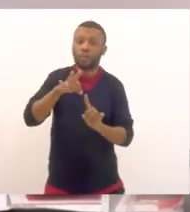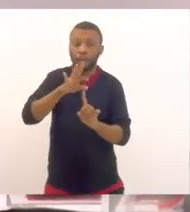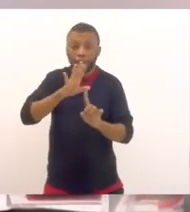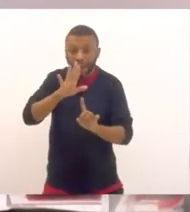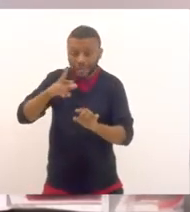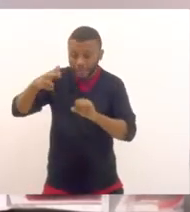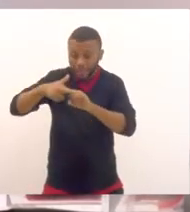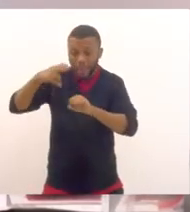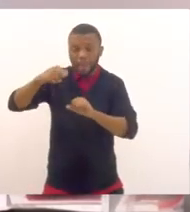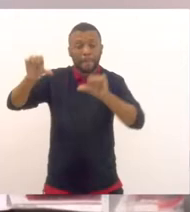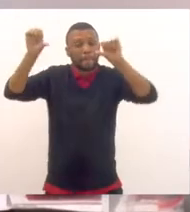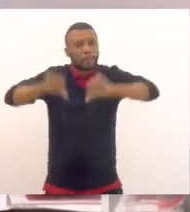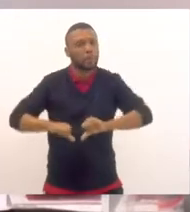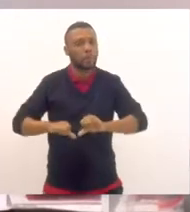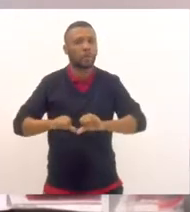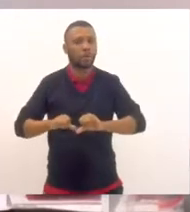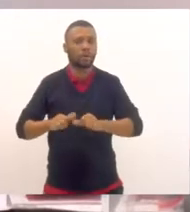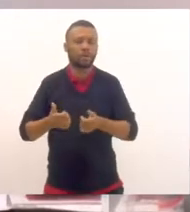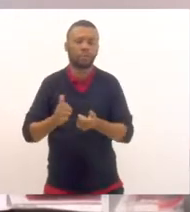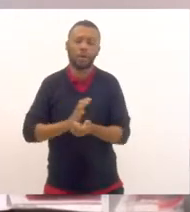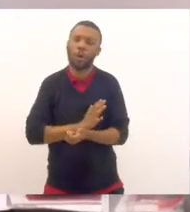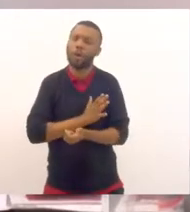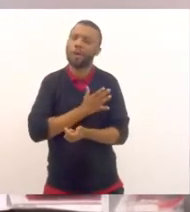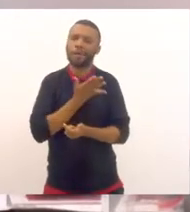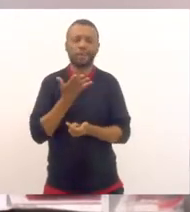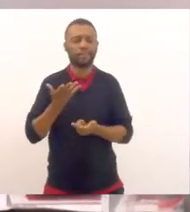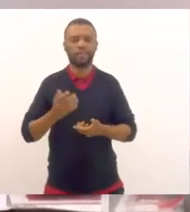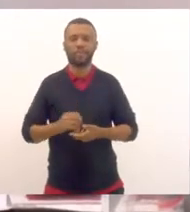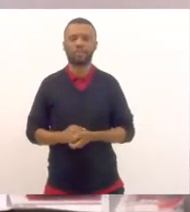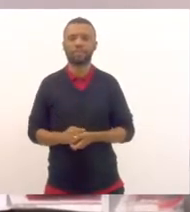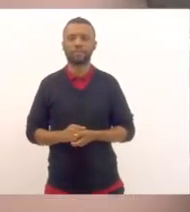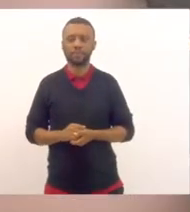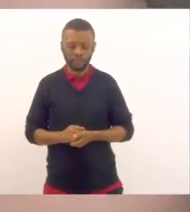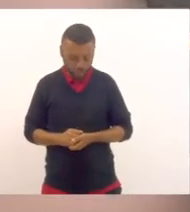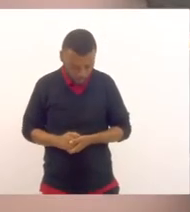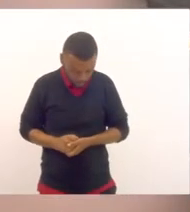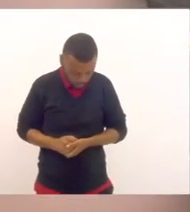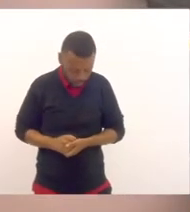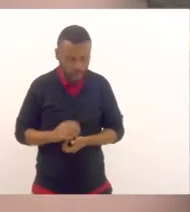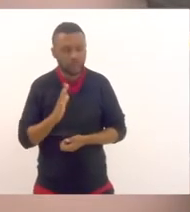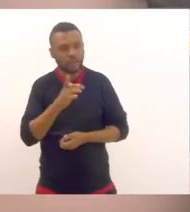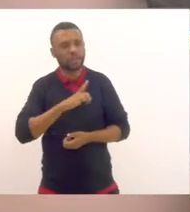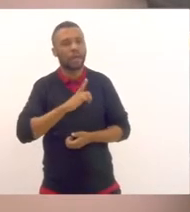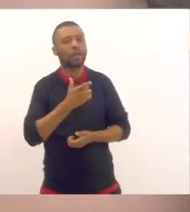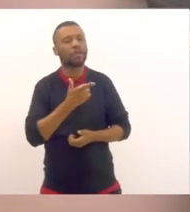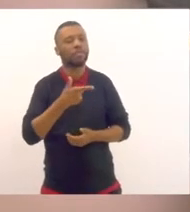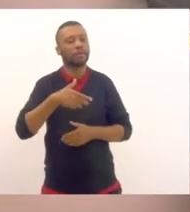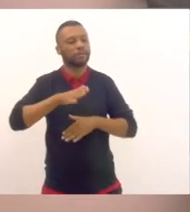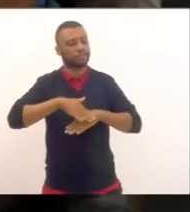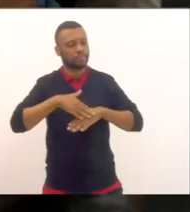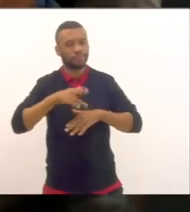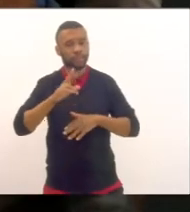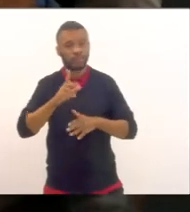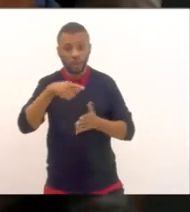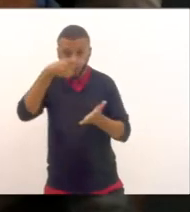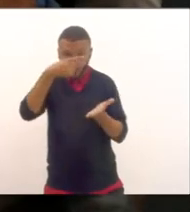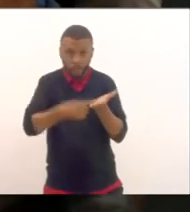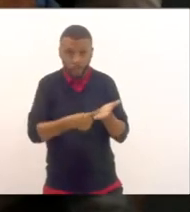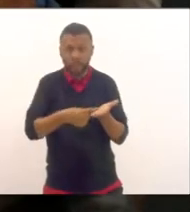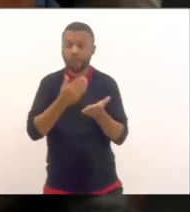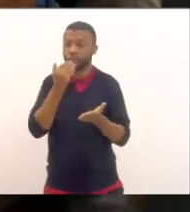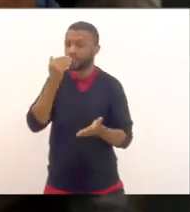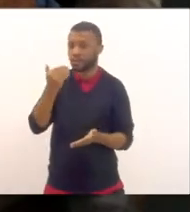de Belford Roxo realmente a situação é de enorme precarização eu já saio daqui então com essa incumbência de solicitará ao